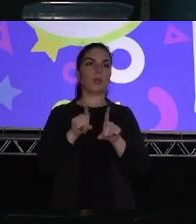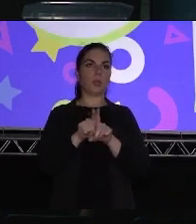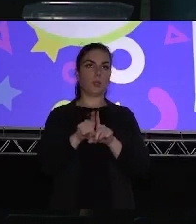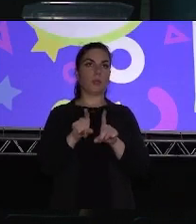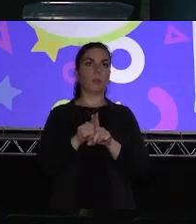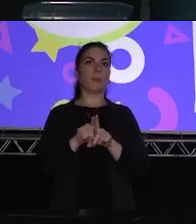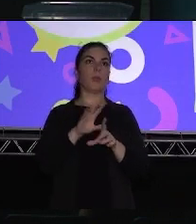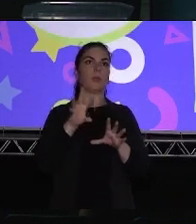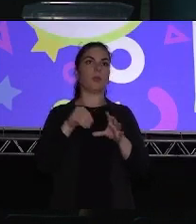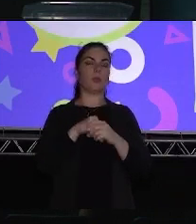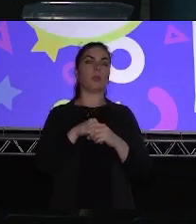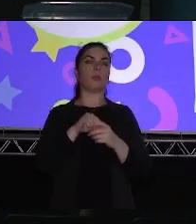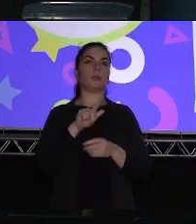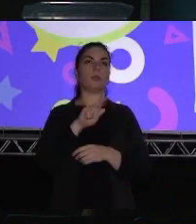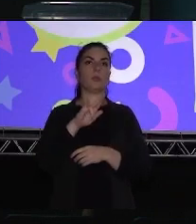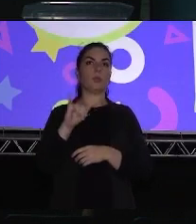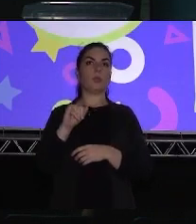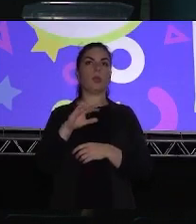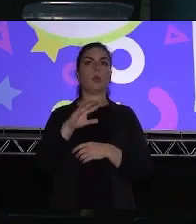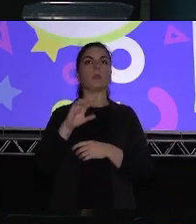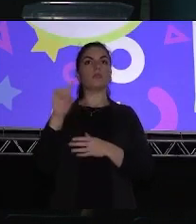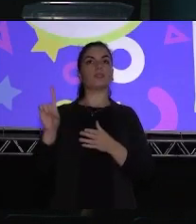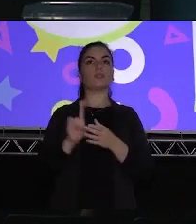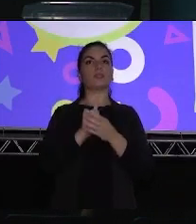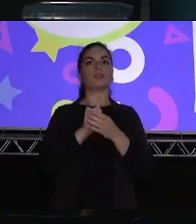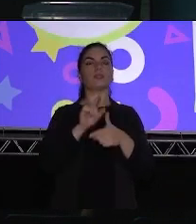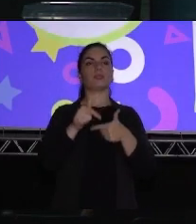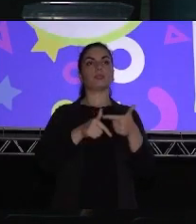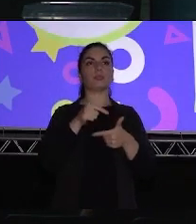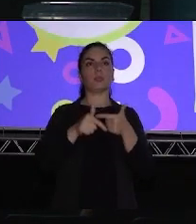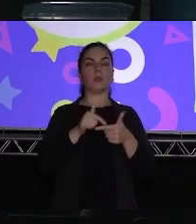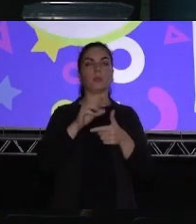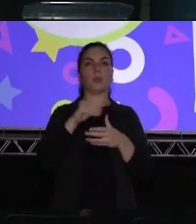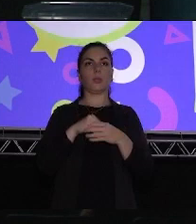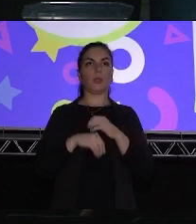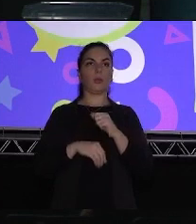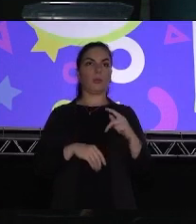nossos guias que foram para dentro do web app.